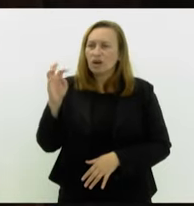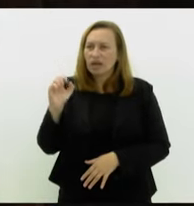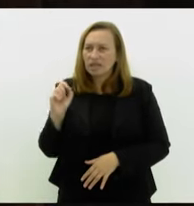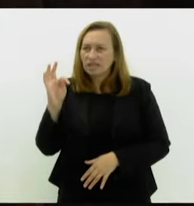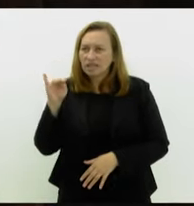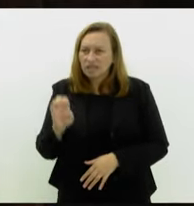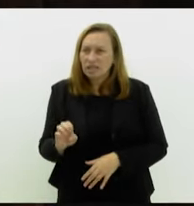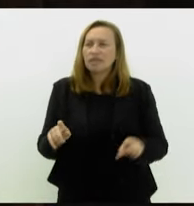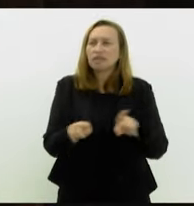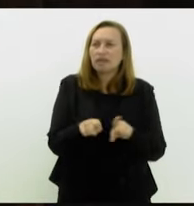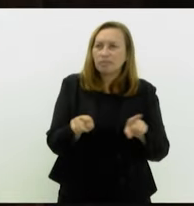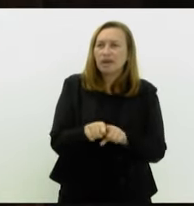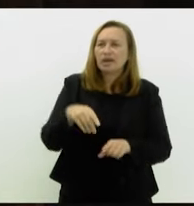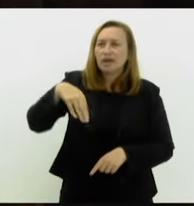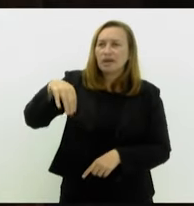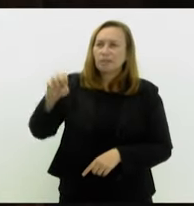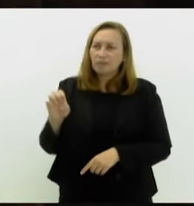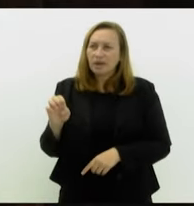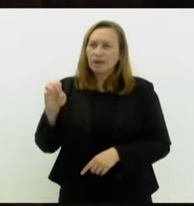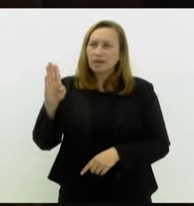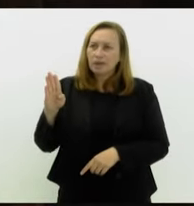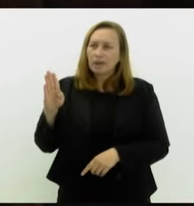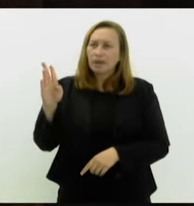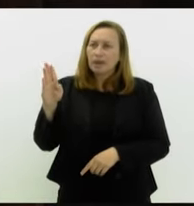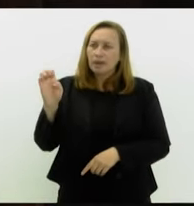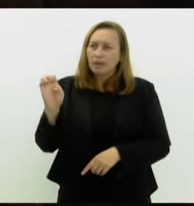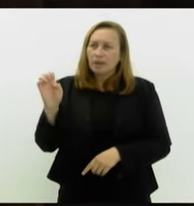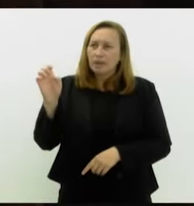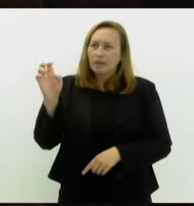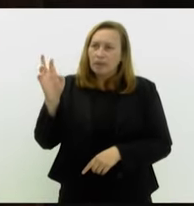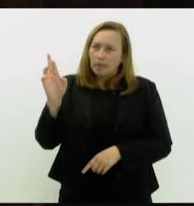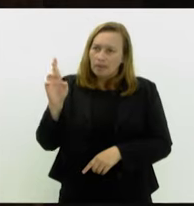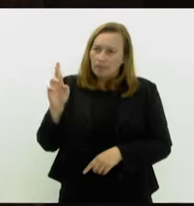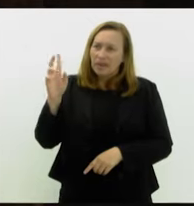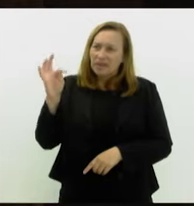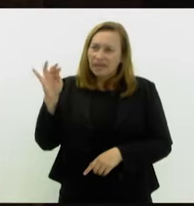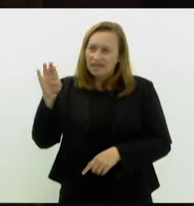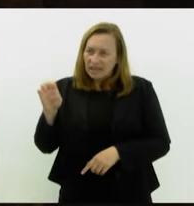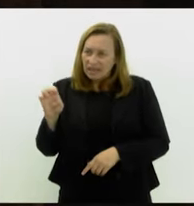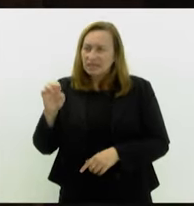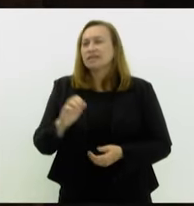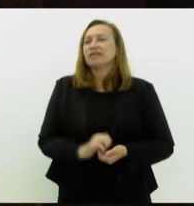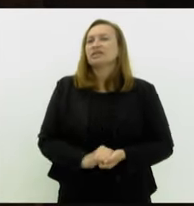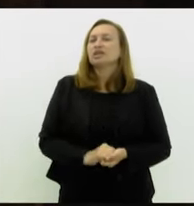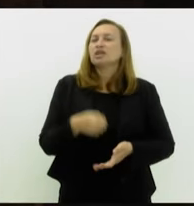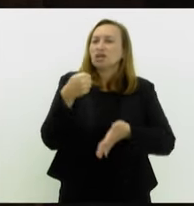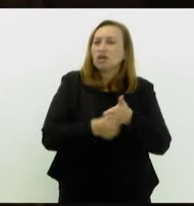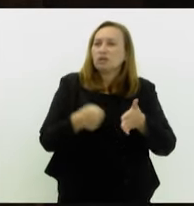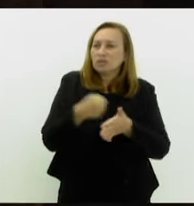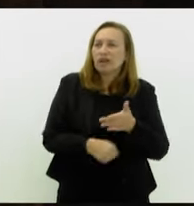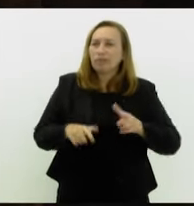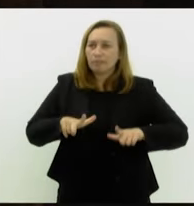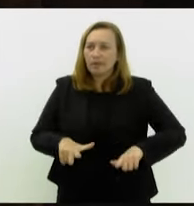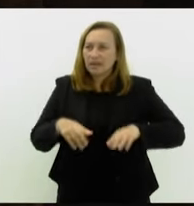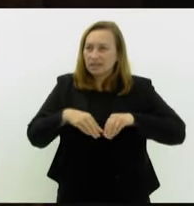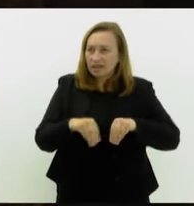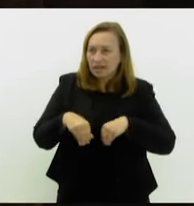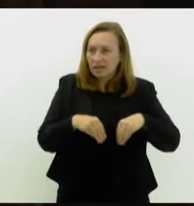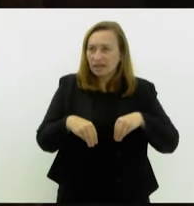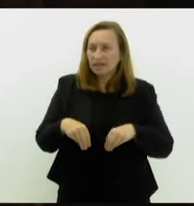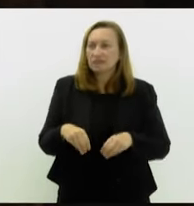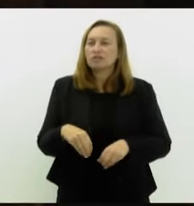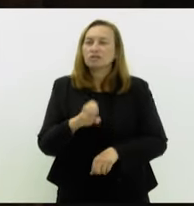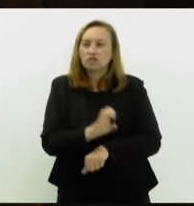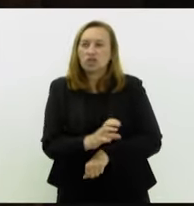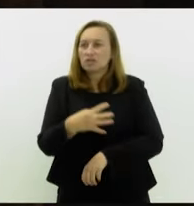mãe Bernadete em Salvador quilombola mãe de santo que lutava pela terra que bola em Salvador